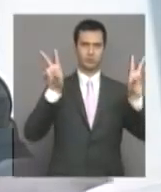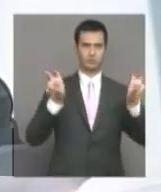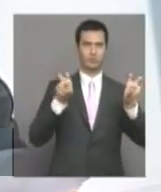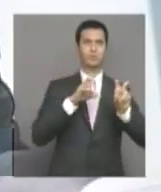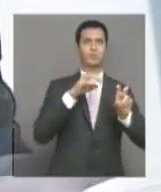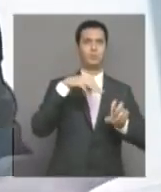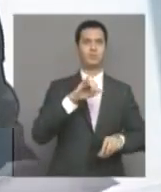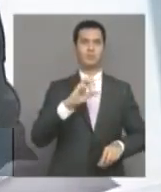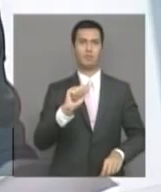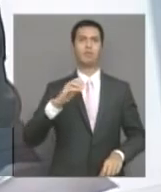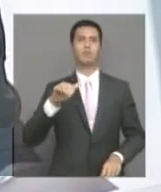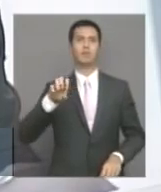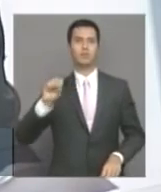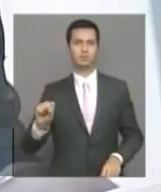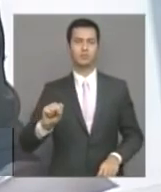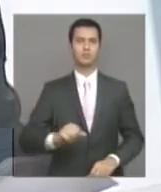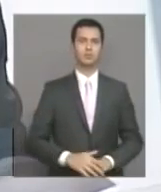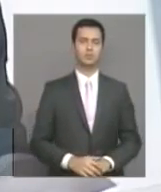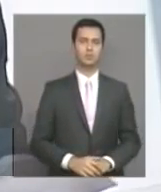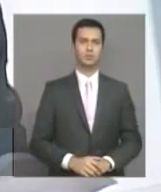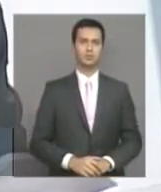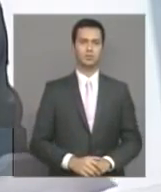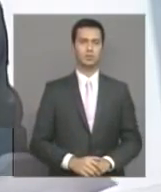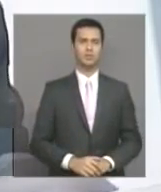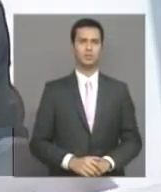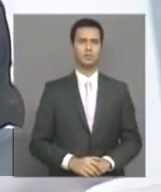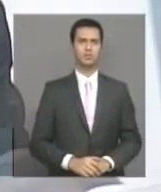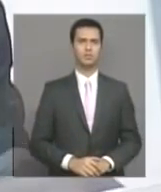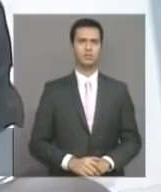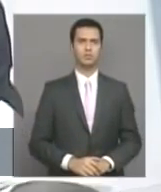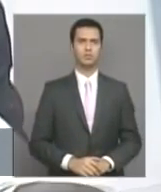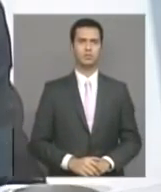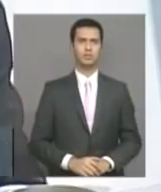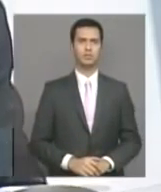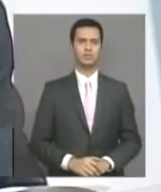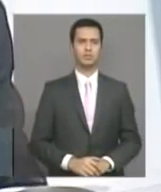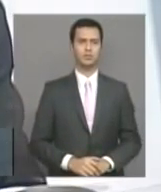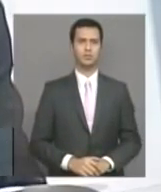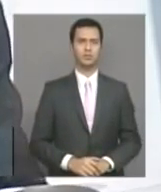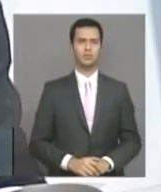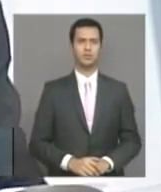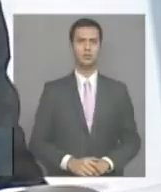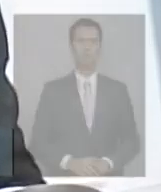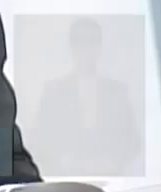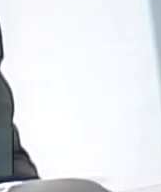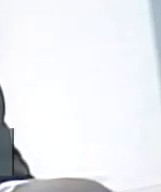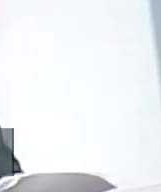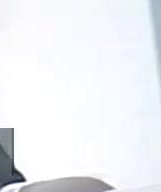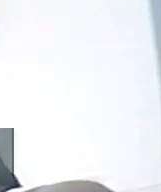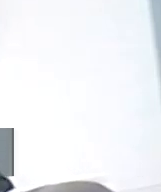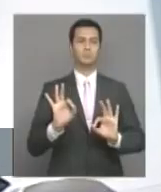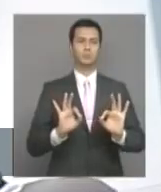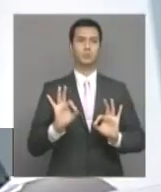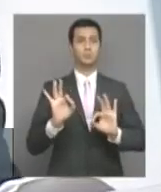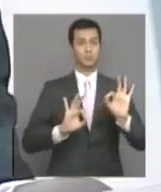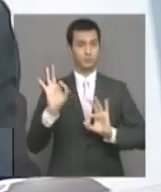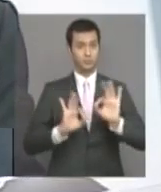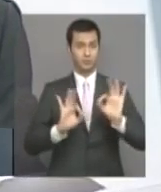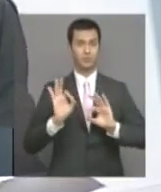Mais 2 milhões de moradias, o maior dos sonhos, cada vez melhor. O programa Minha Casa Minha